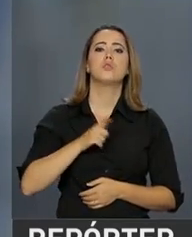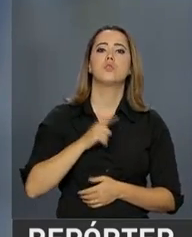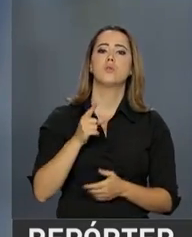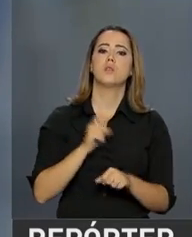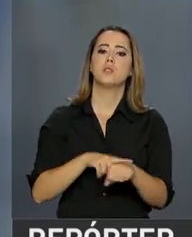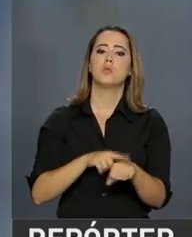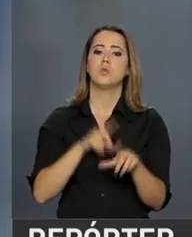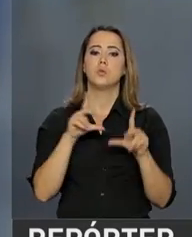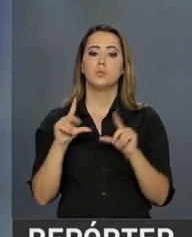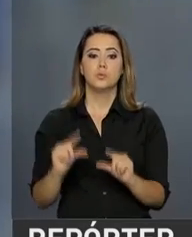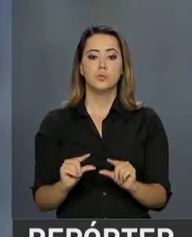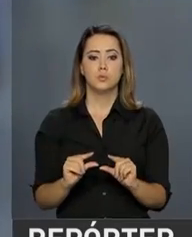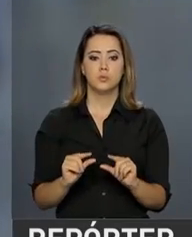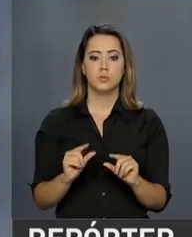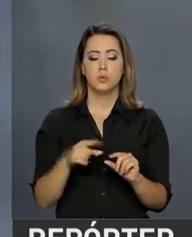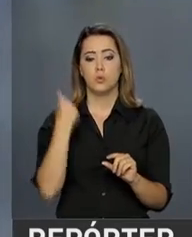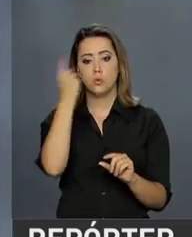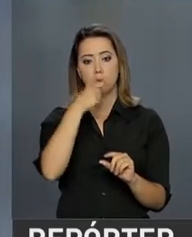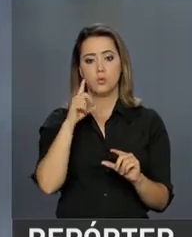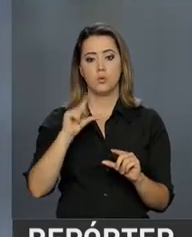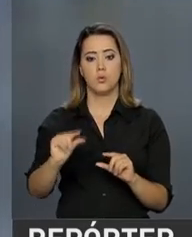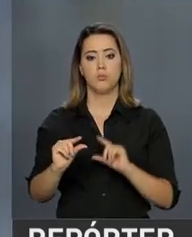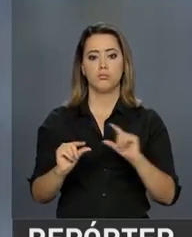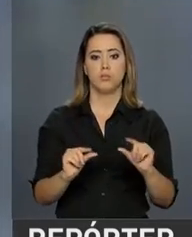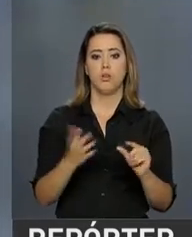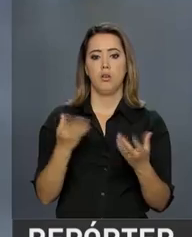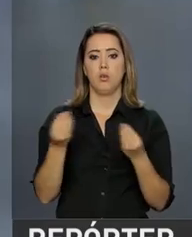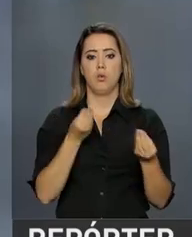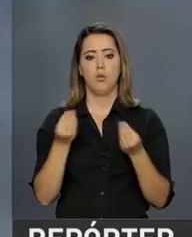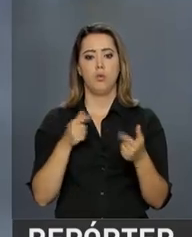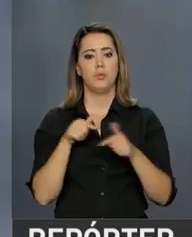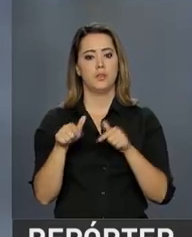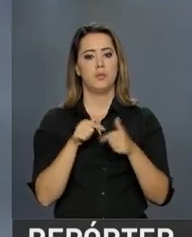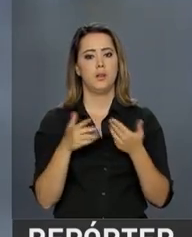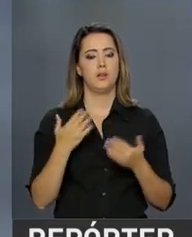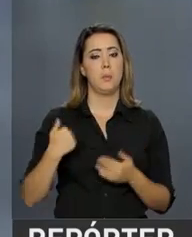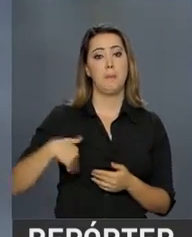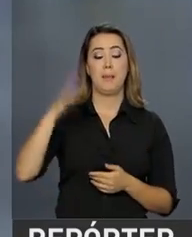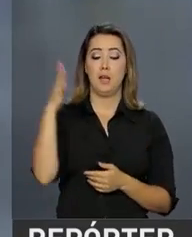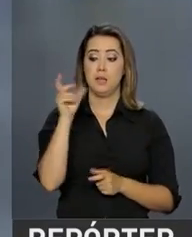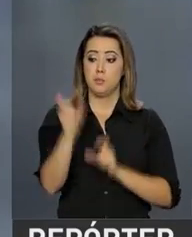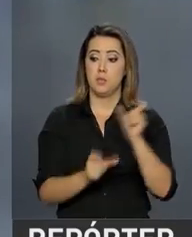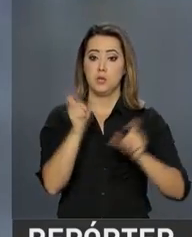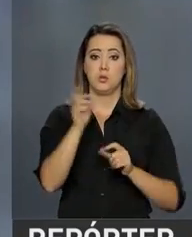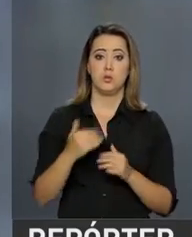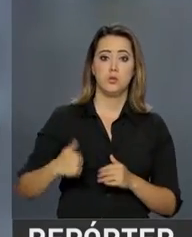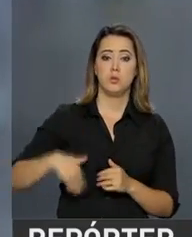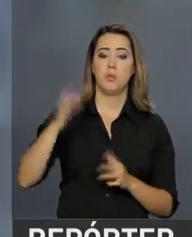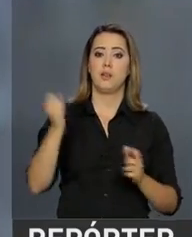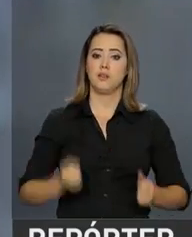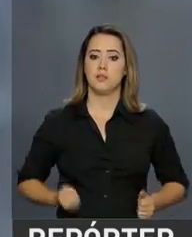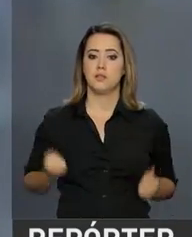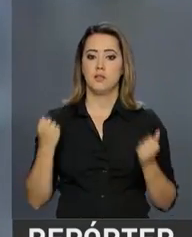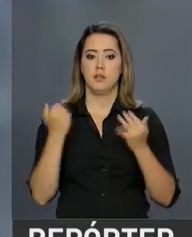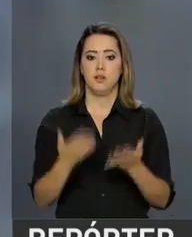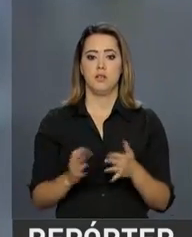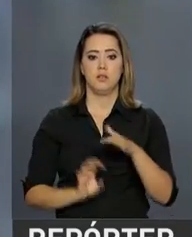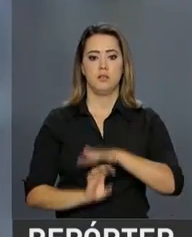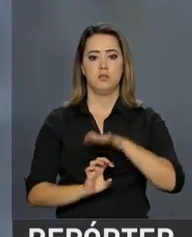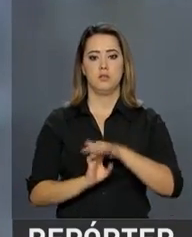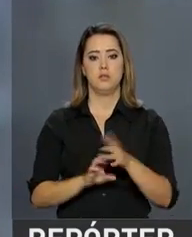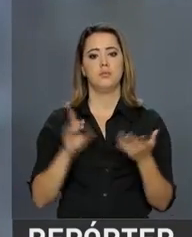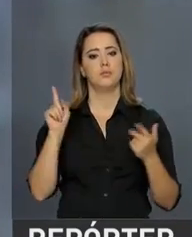período menor de uma carga horária menor como que seria a logística de funcionários seriam mais funcionários mais gasto pra empresa e